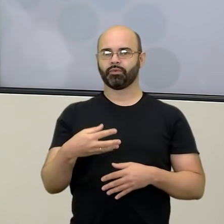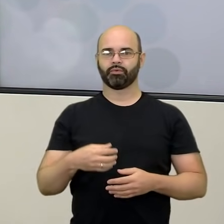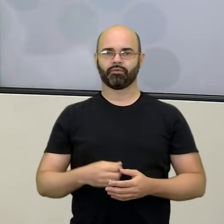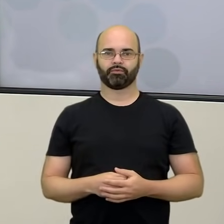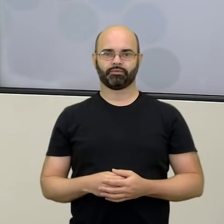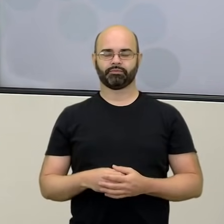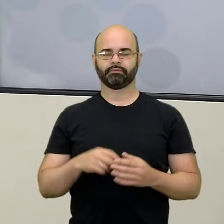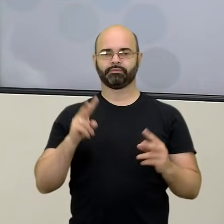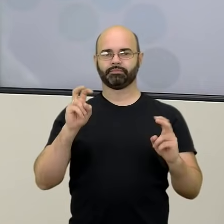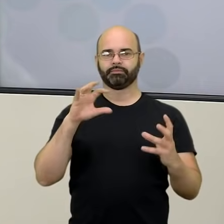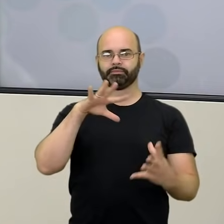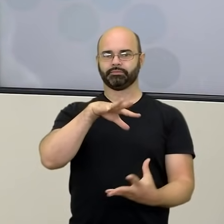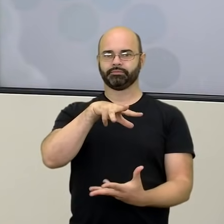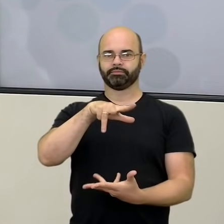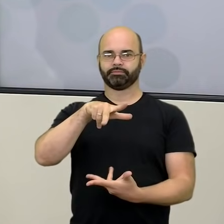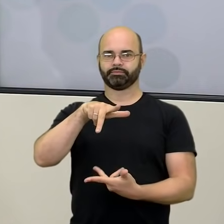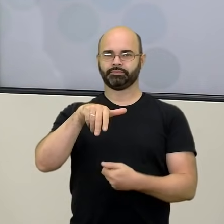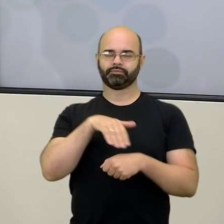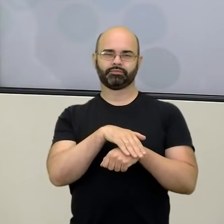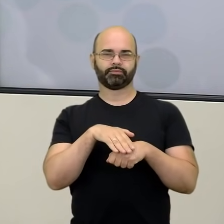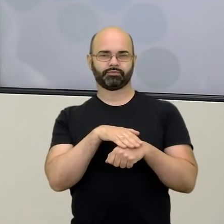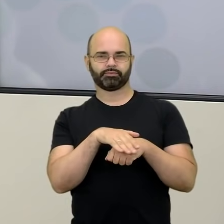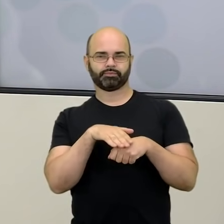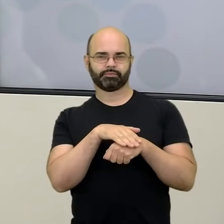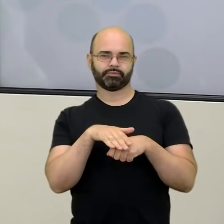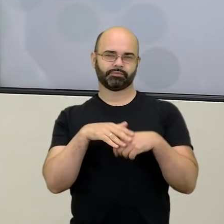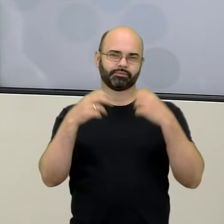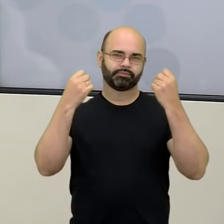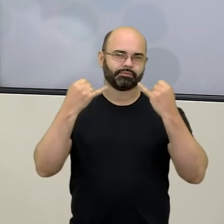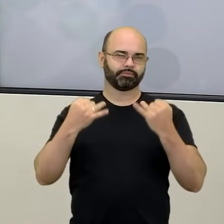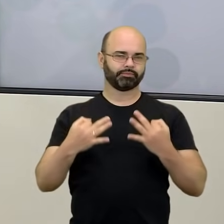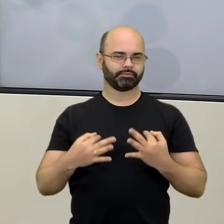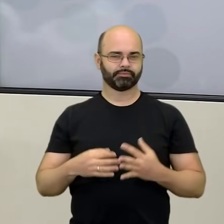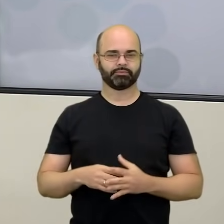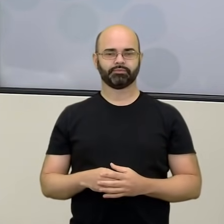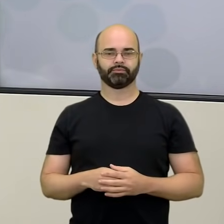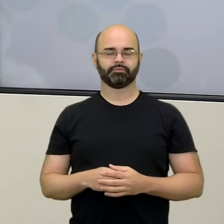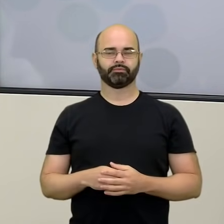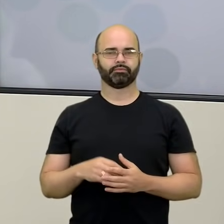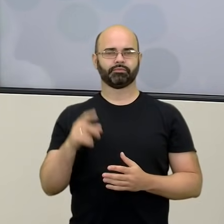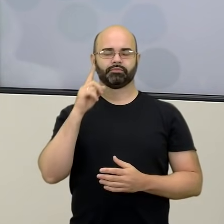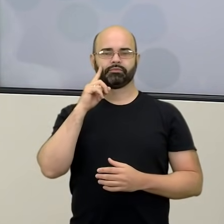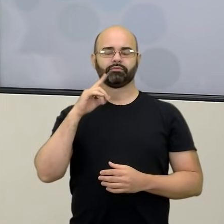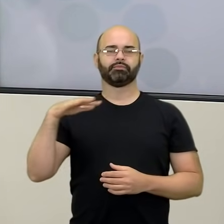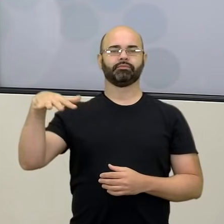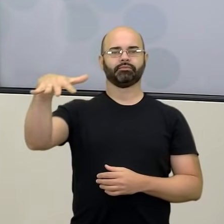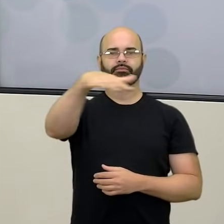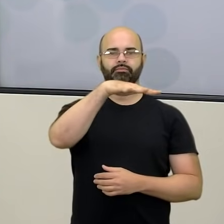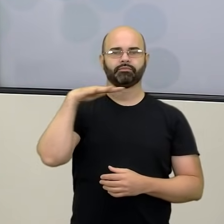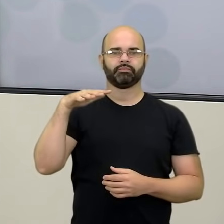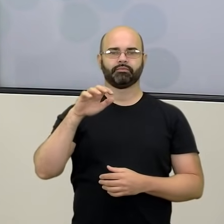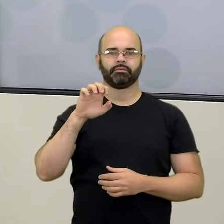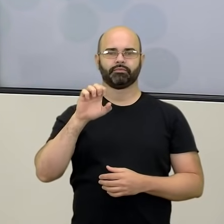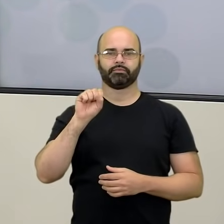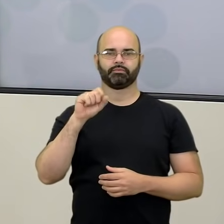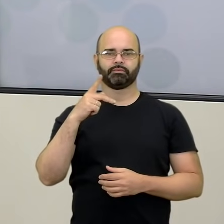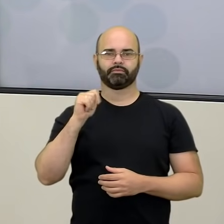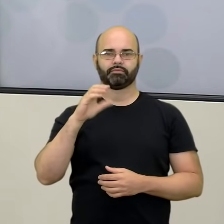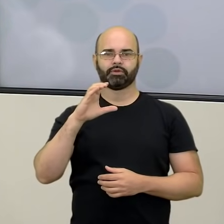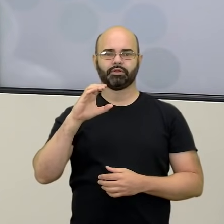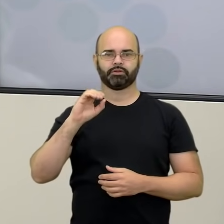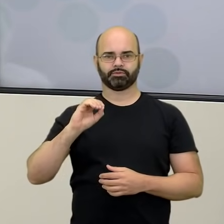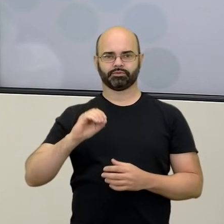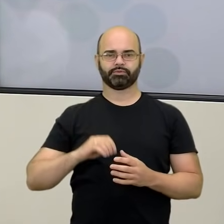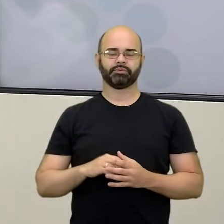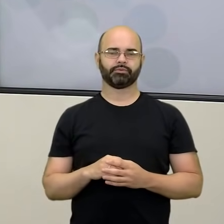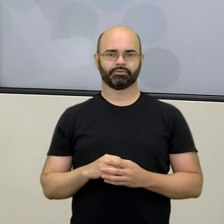planeta terra falar um pouquinho sobre é também porque não o espaço em algum momento Então a gente vai falar